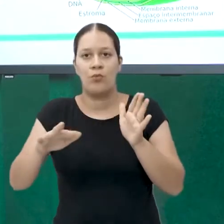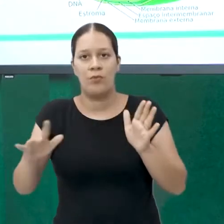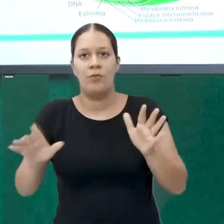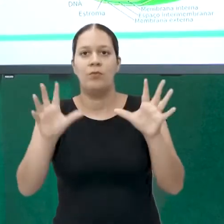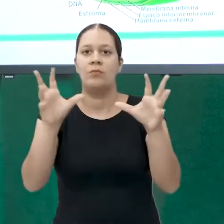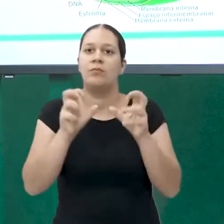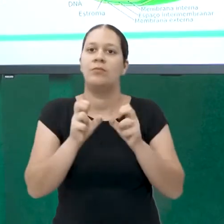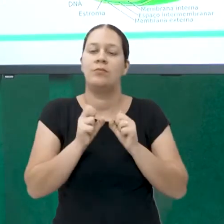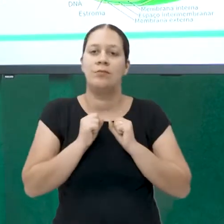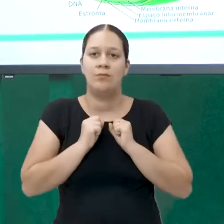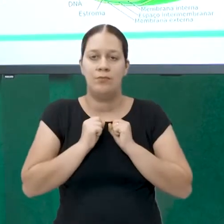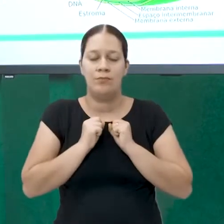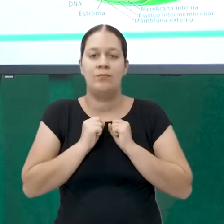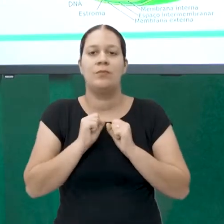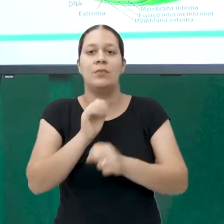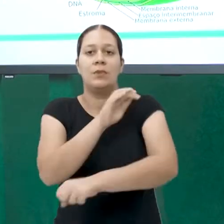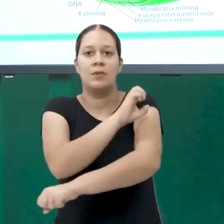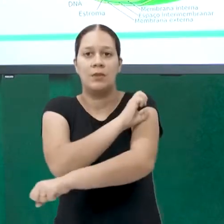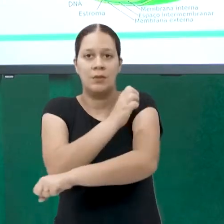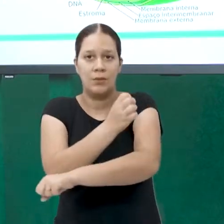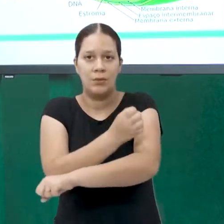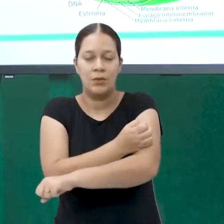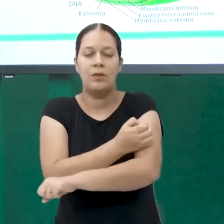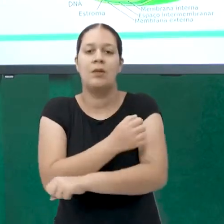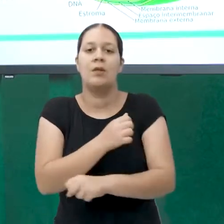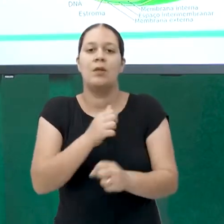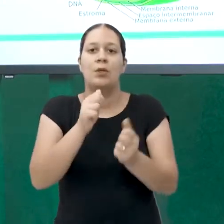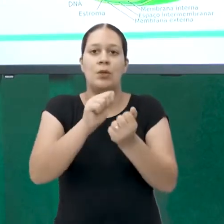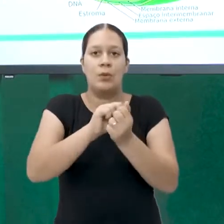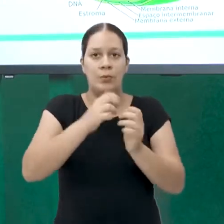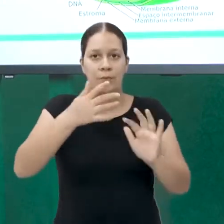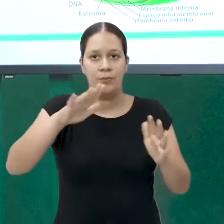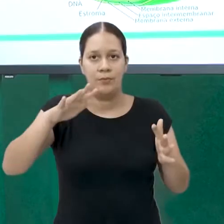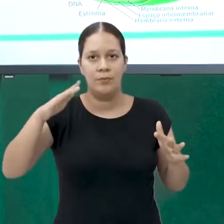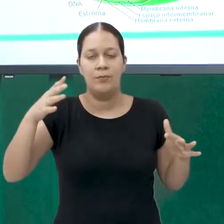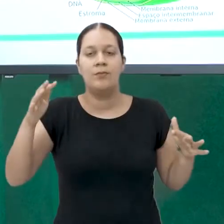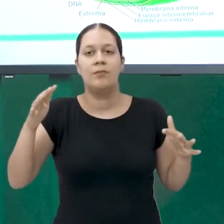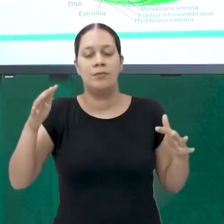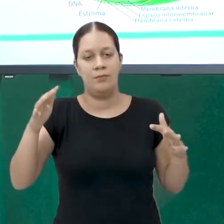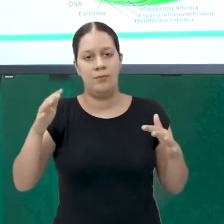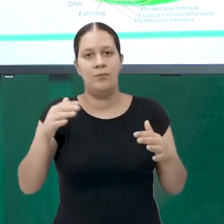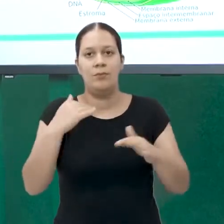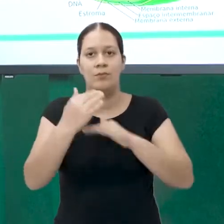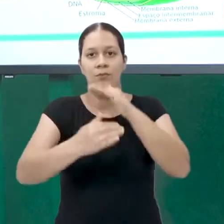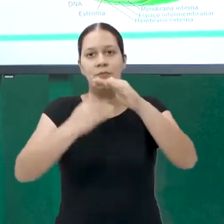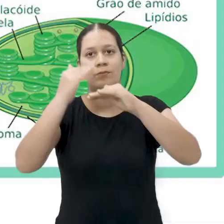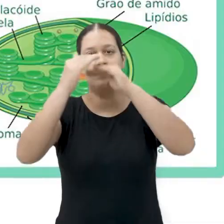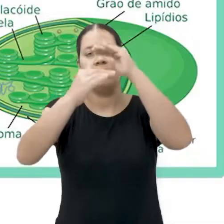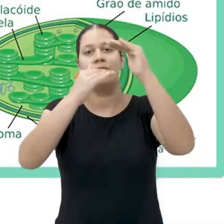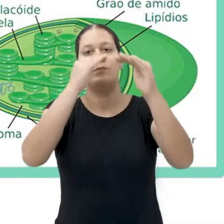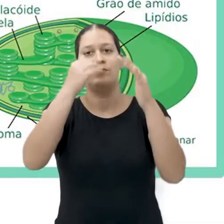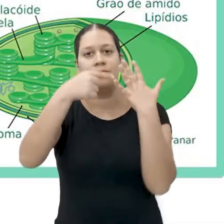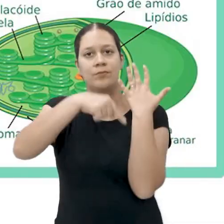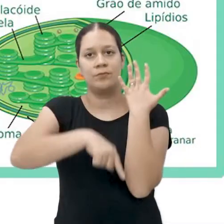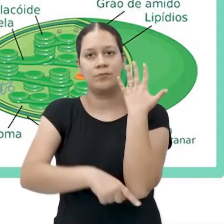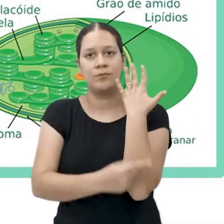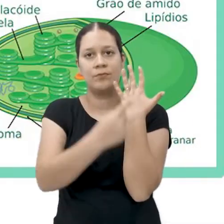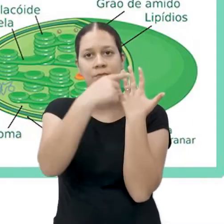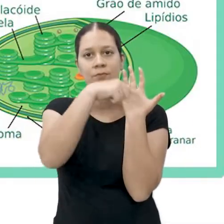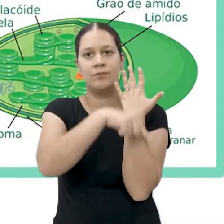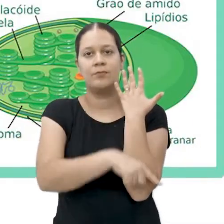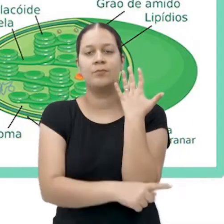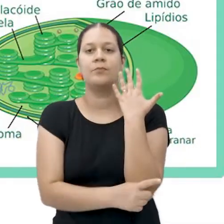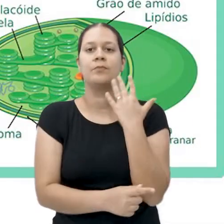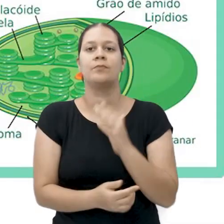a clorofila, pô, absorve essa energia, tá? Luminosa e ativa o